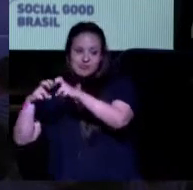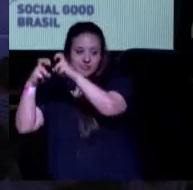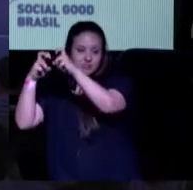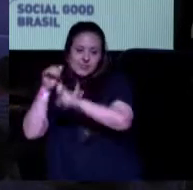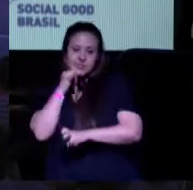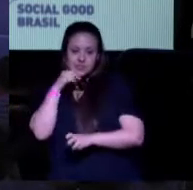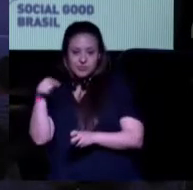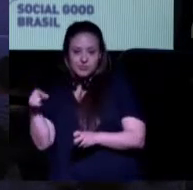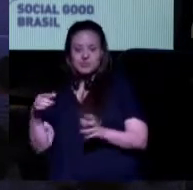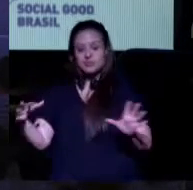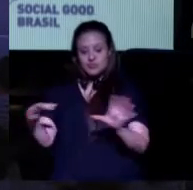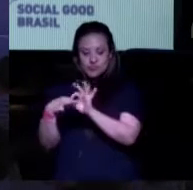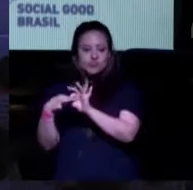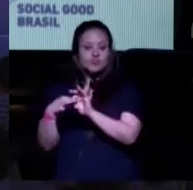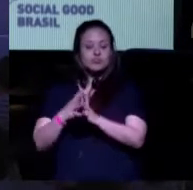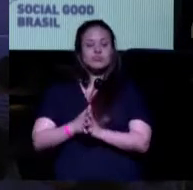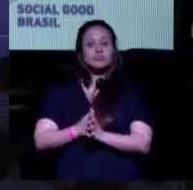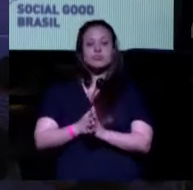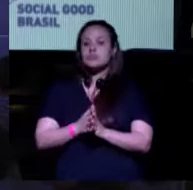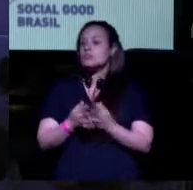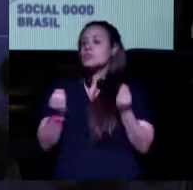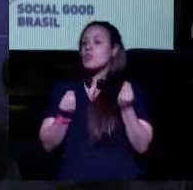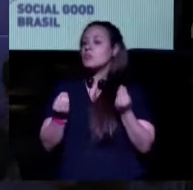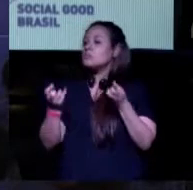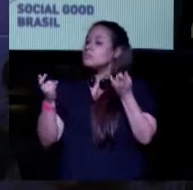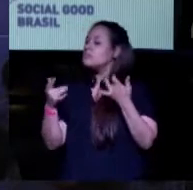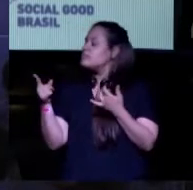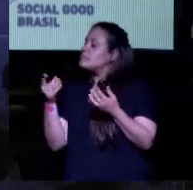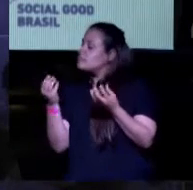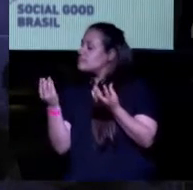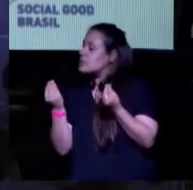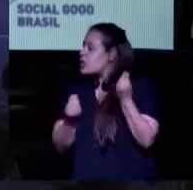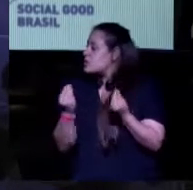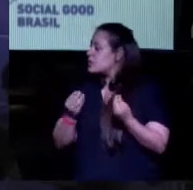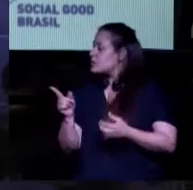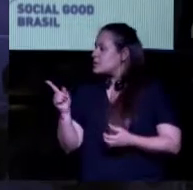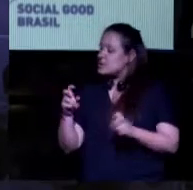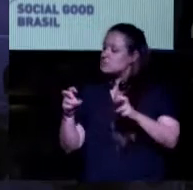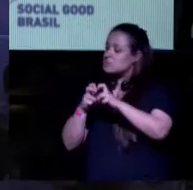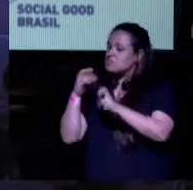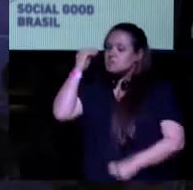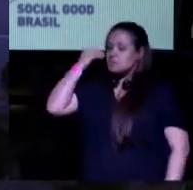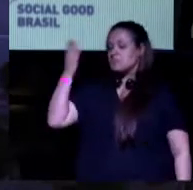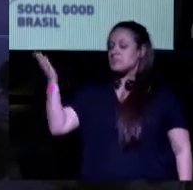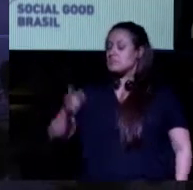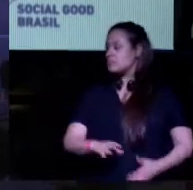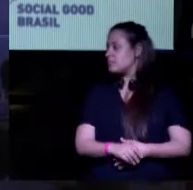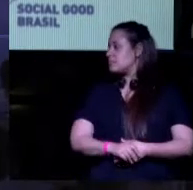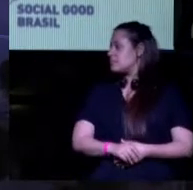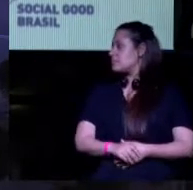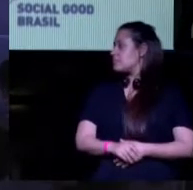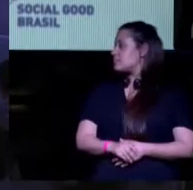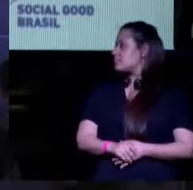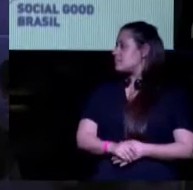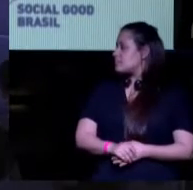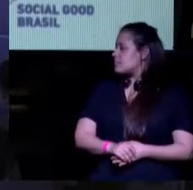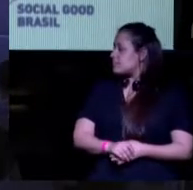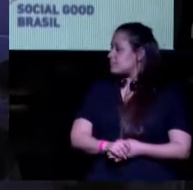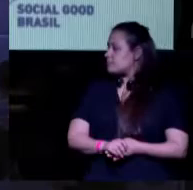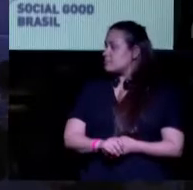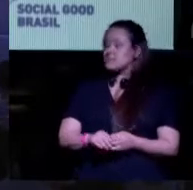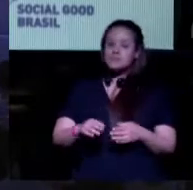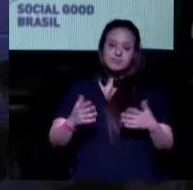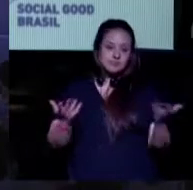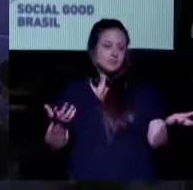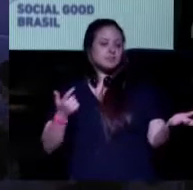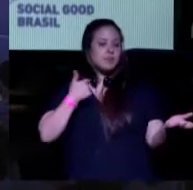do futuro então fala aí que ele dá eu acho que tem muita coisa pra